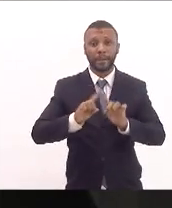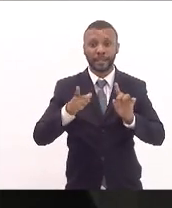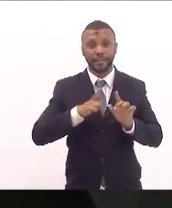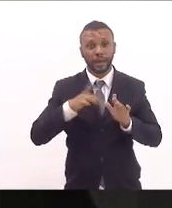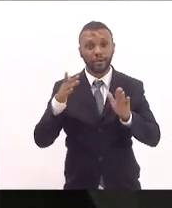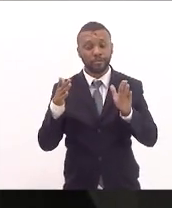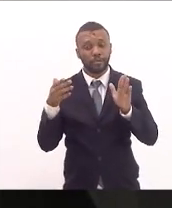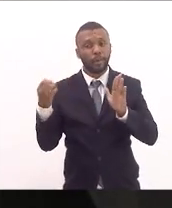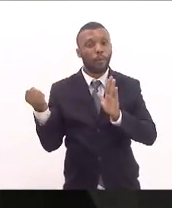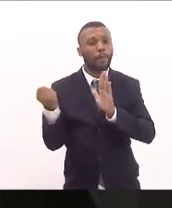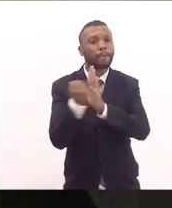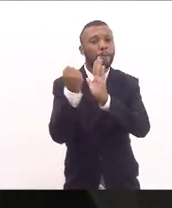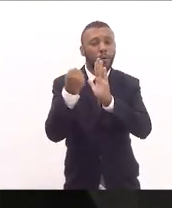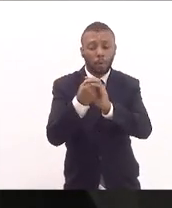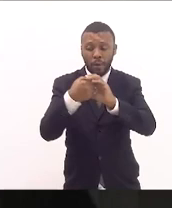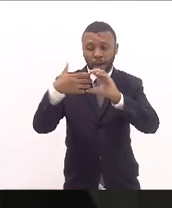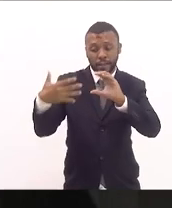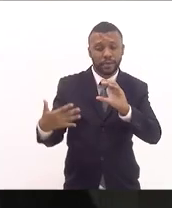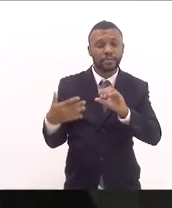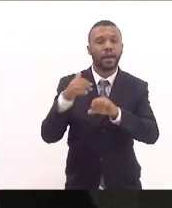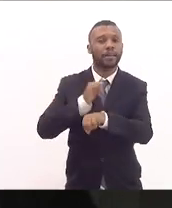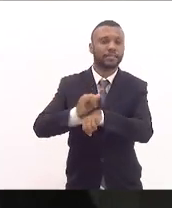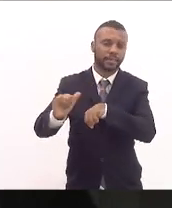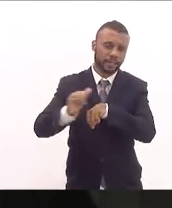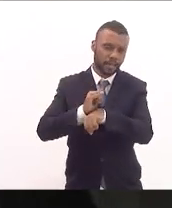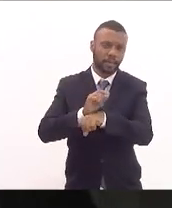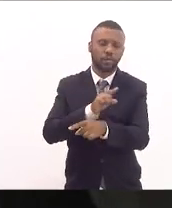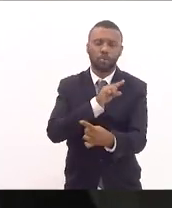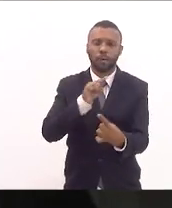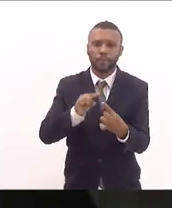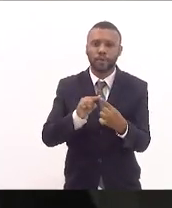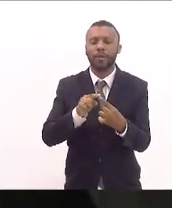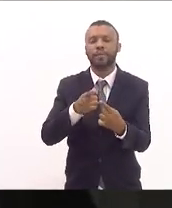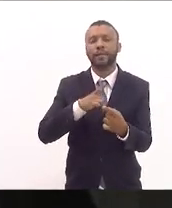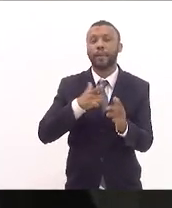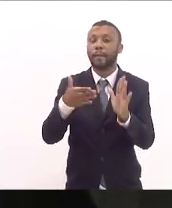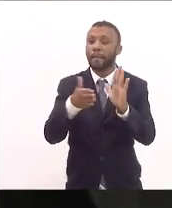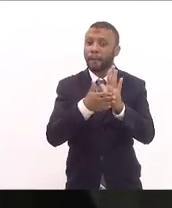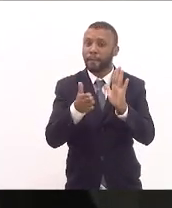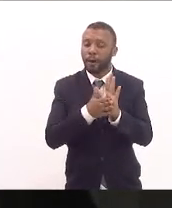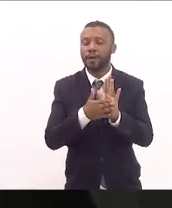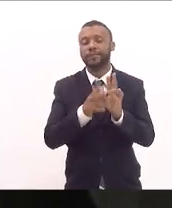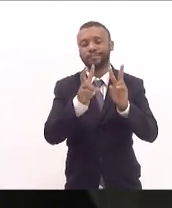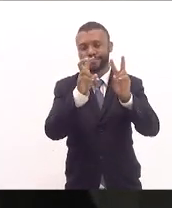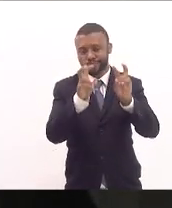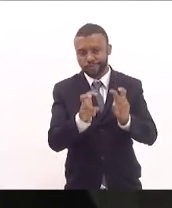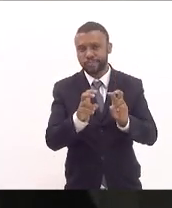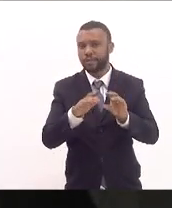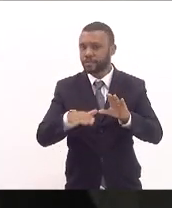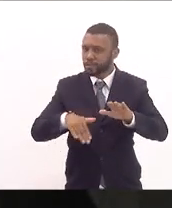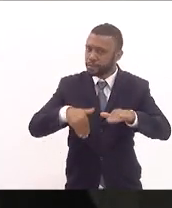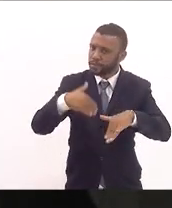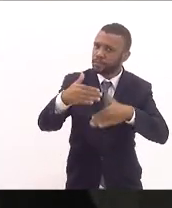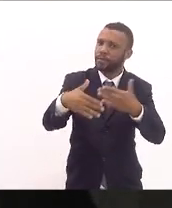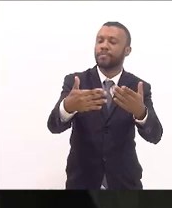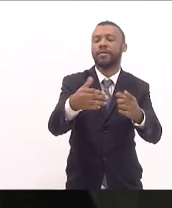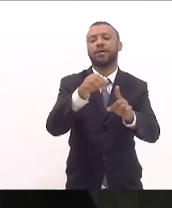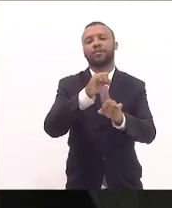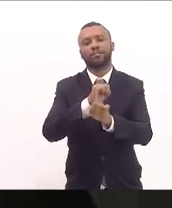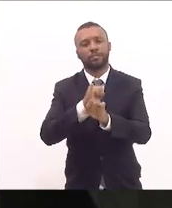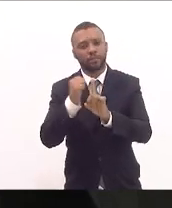caráter estratégico para uma agenda de desenvolvimento econômico e social do nosso Estado por isso